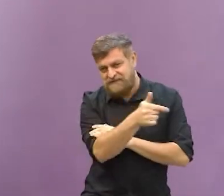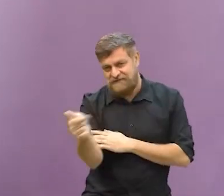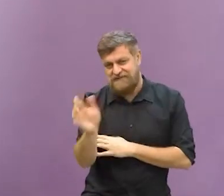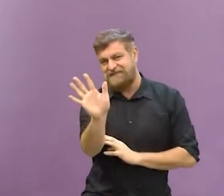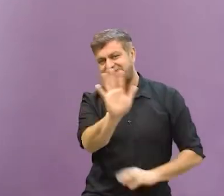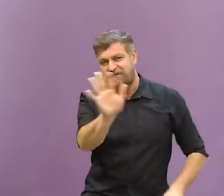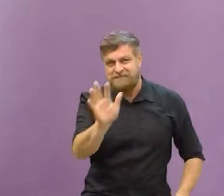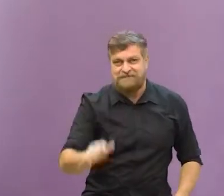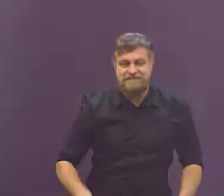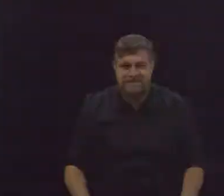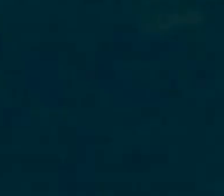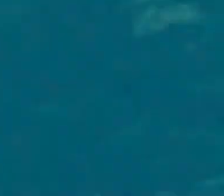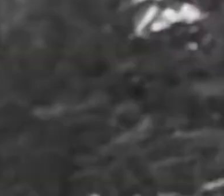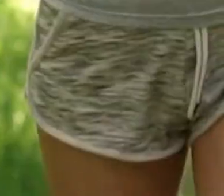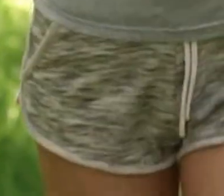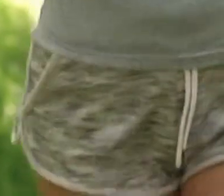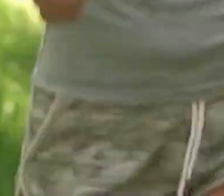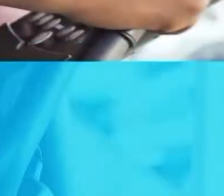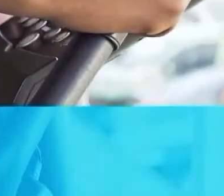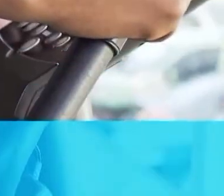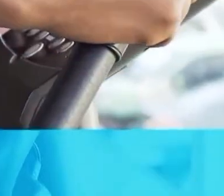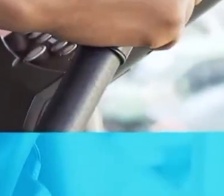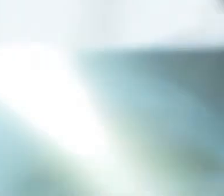na semana que vem. Tchau!